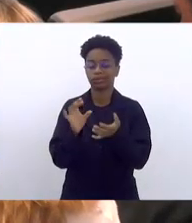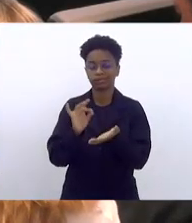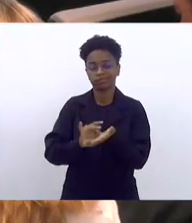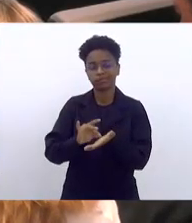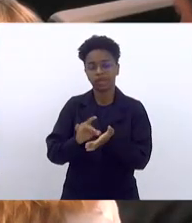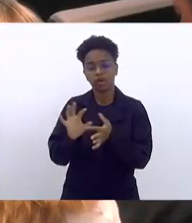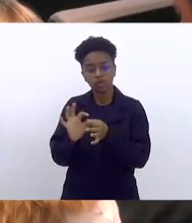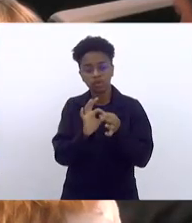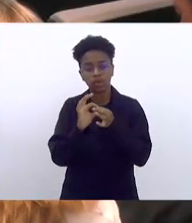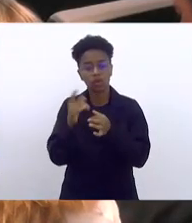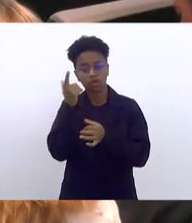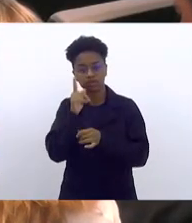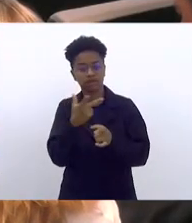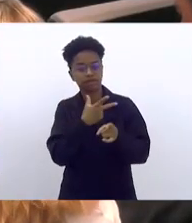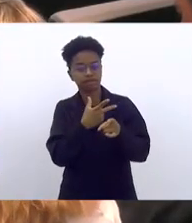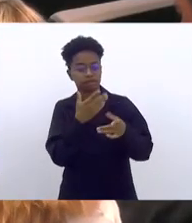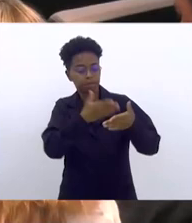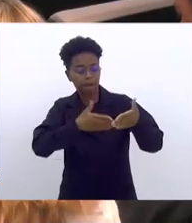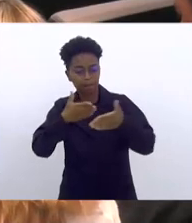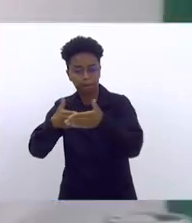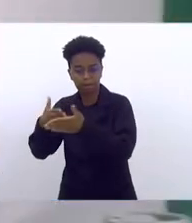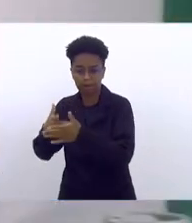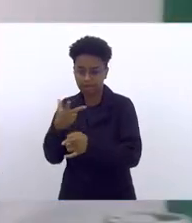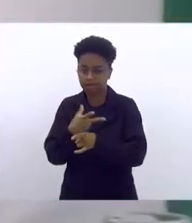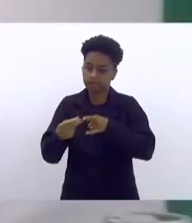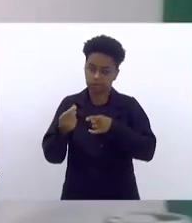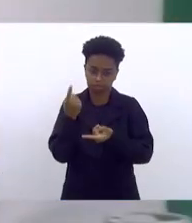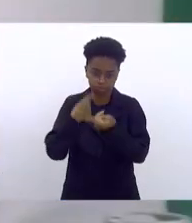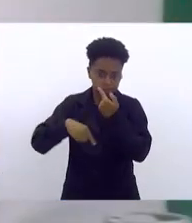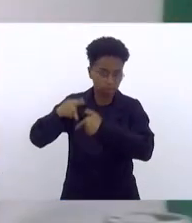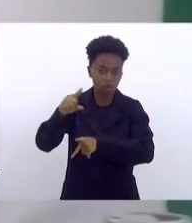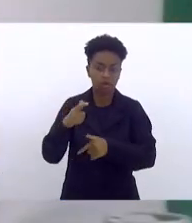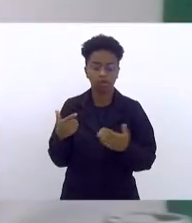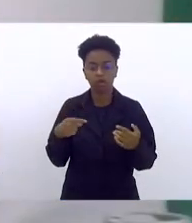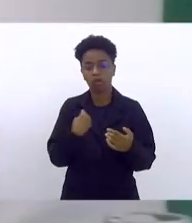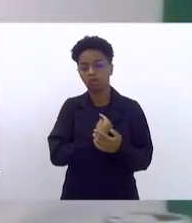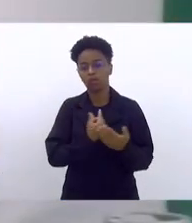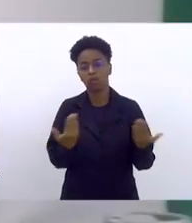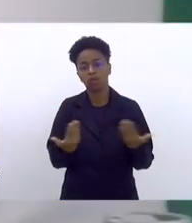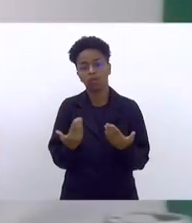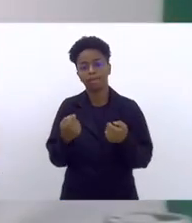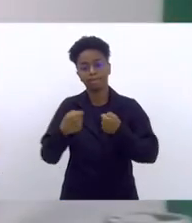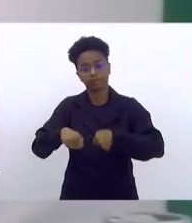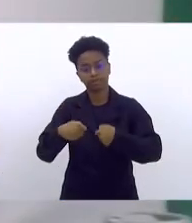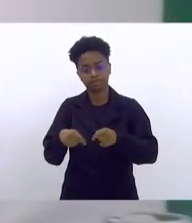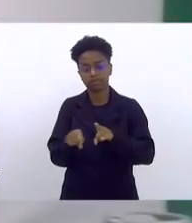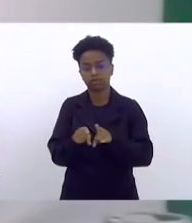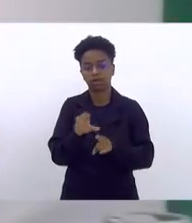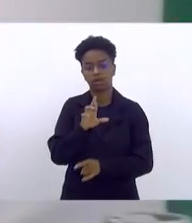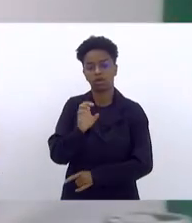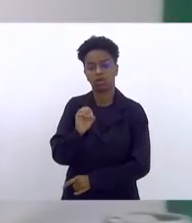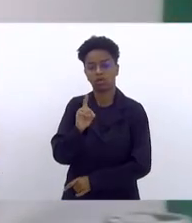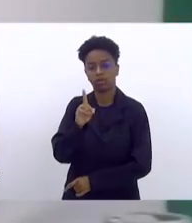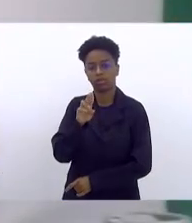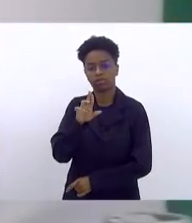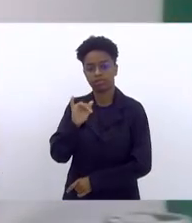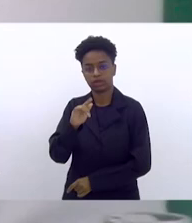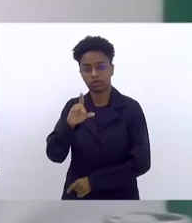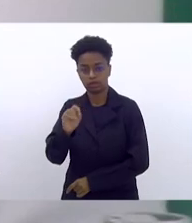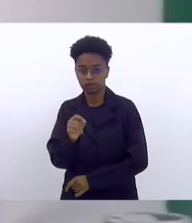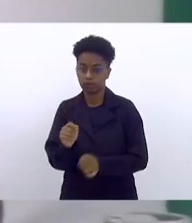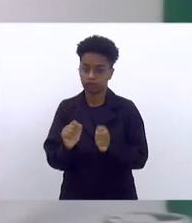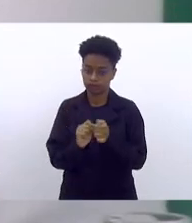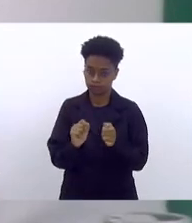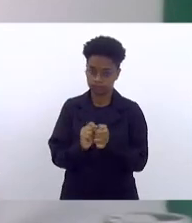consegue vencer qualquer barreira e é isso que nós precisamos hoje nesse parlamento aqui é o que o Rodrigo Bacelado está fazendo nosso presidente